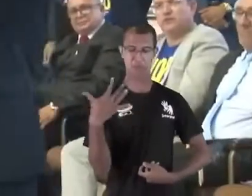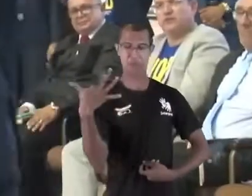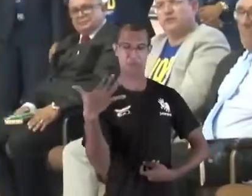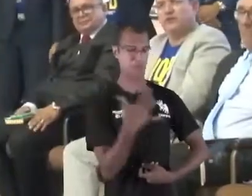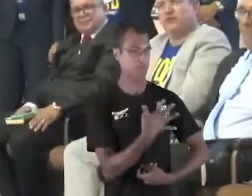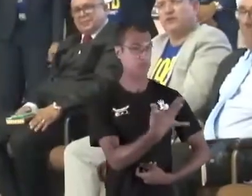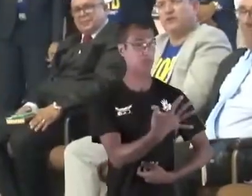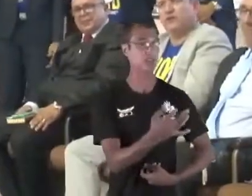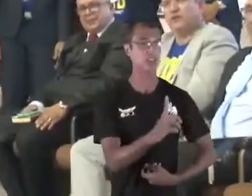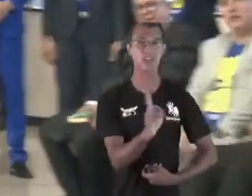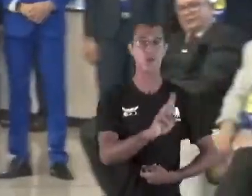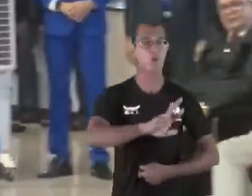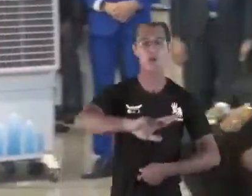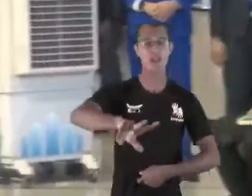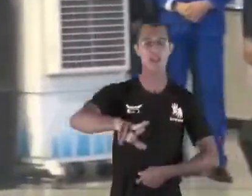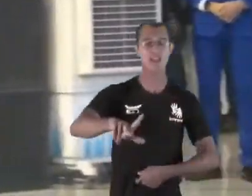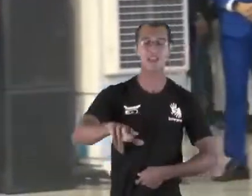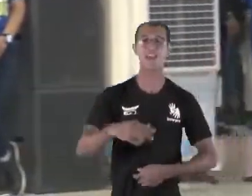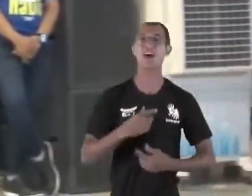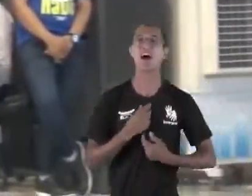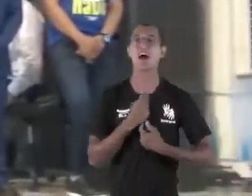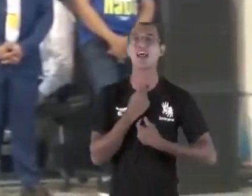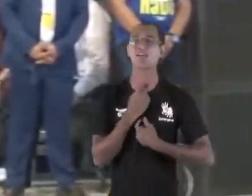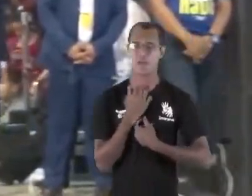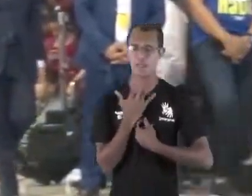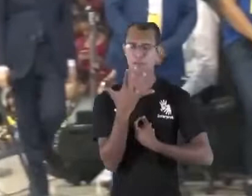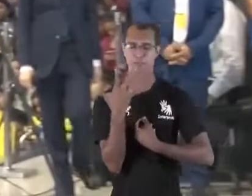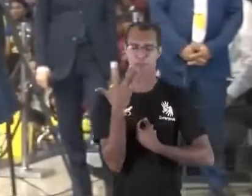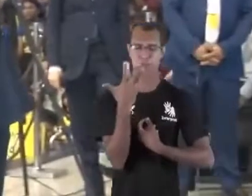O que tem que brilhar não é tua gravata.